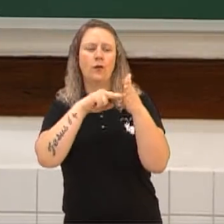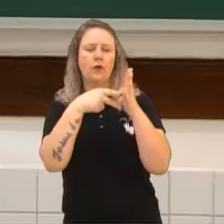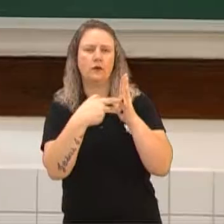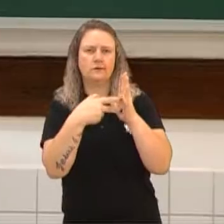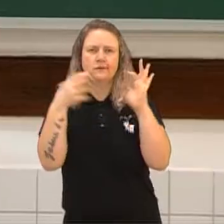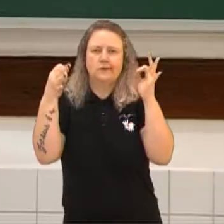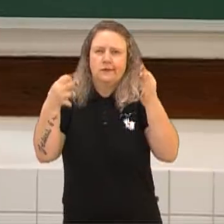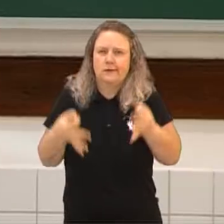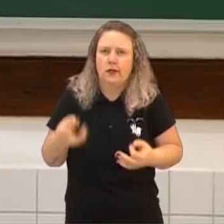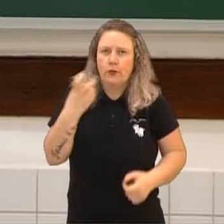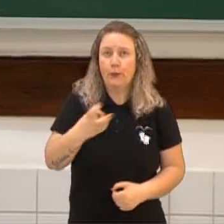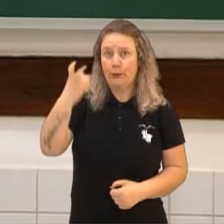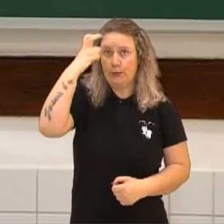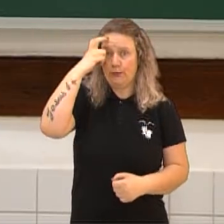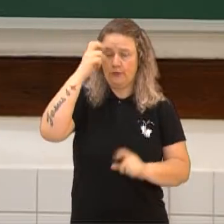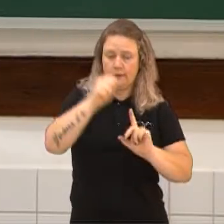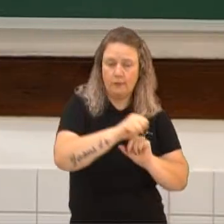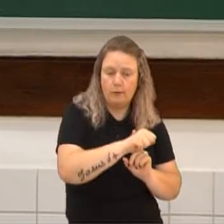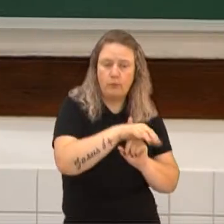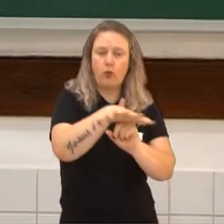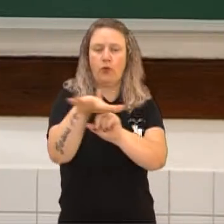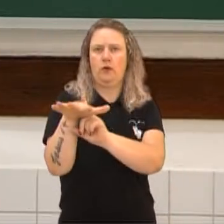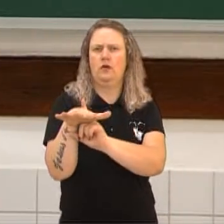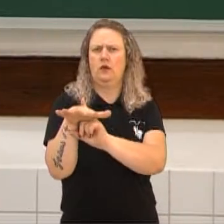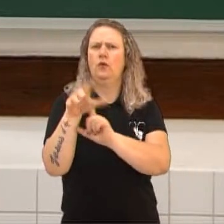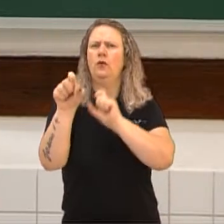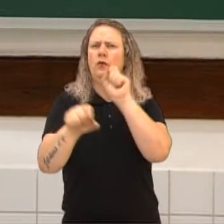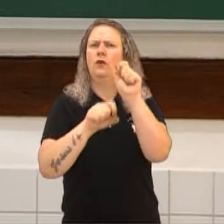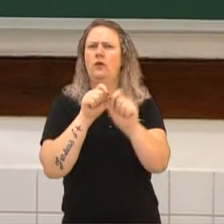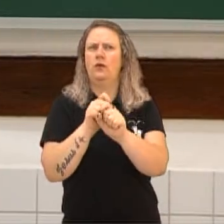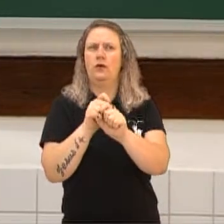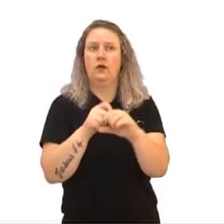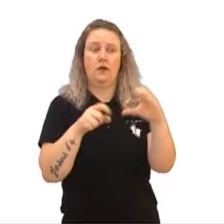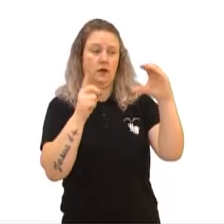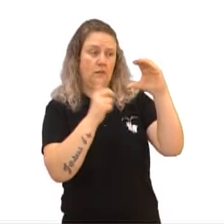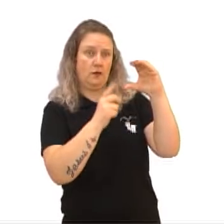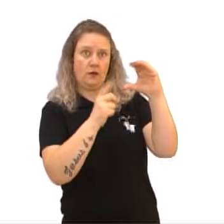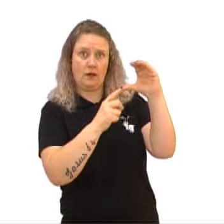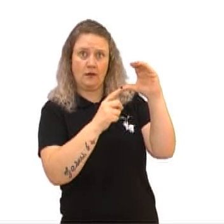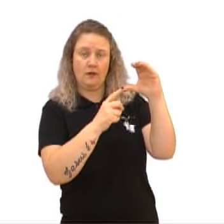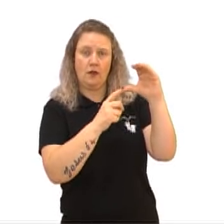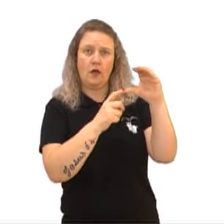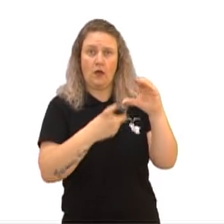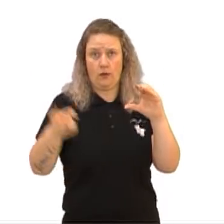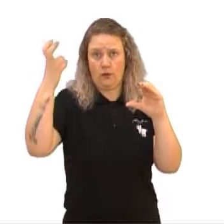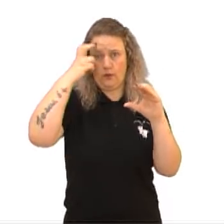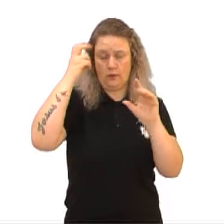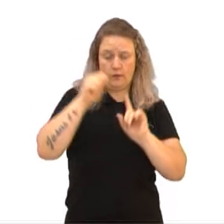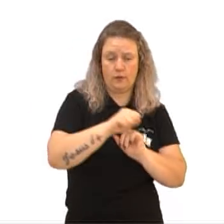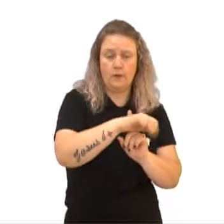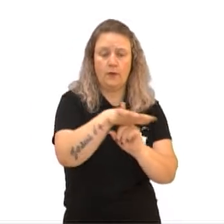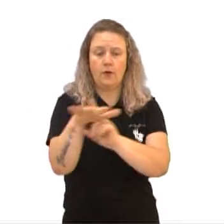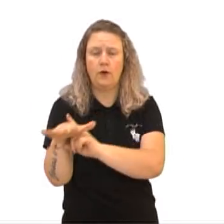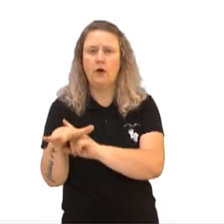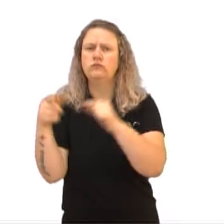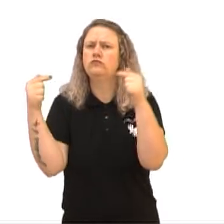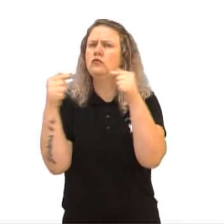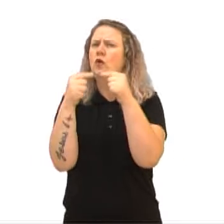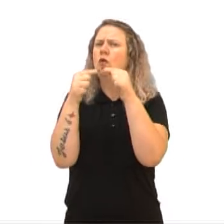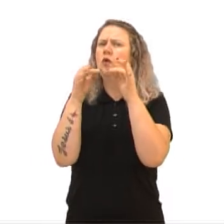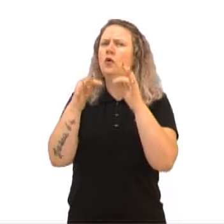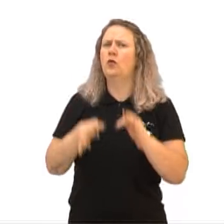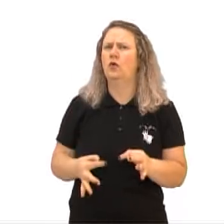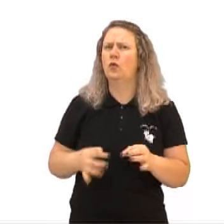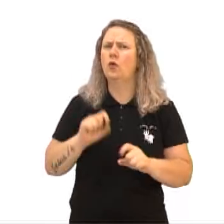sobre cultura popular? É a alternativa C. A cultura popular está ligada a toda a produção